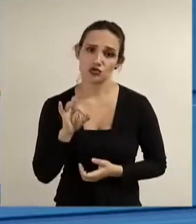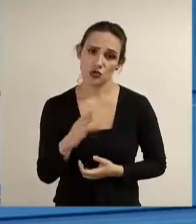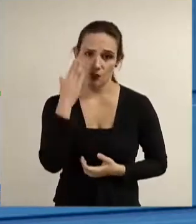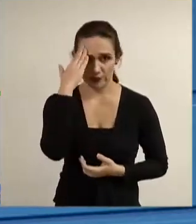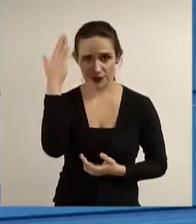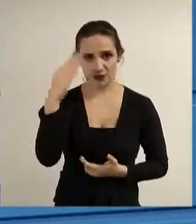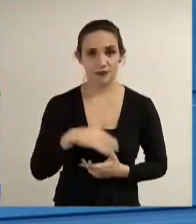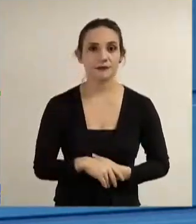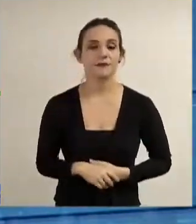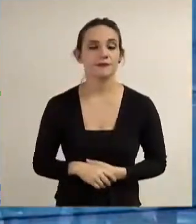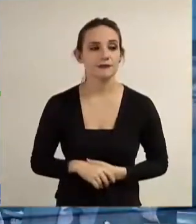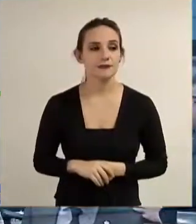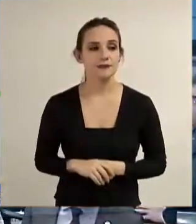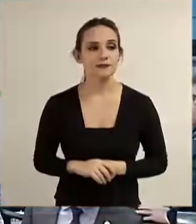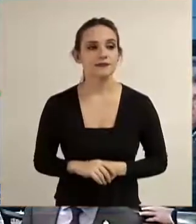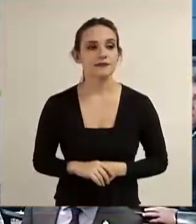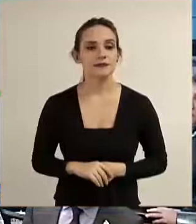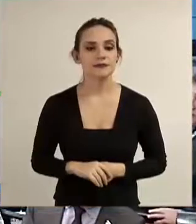obrigado.